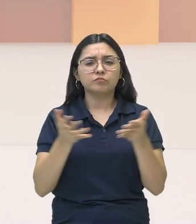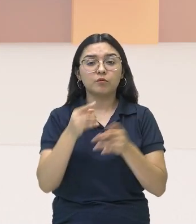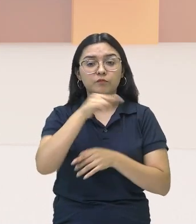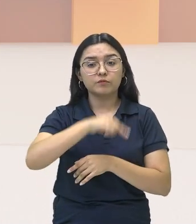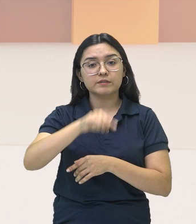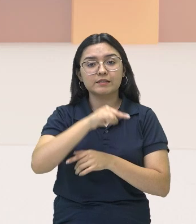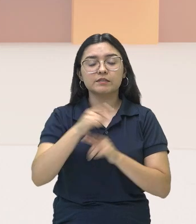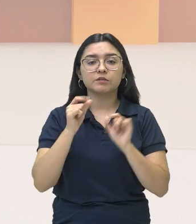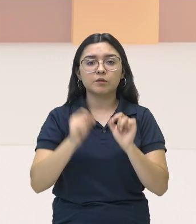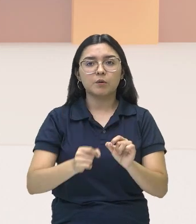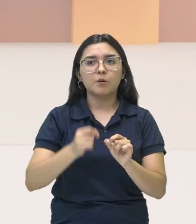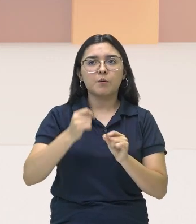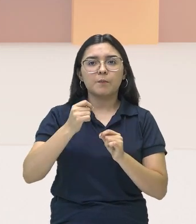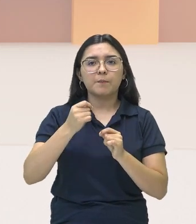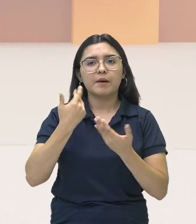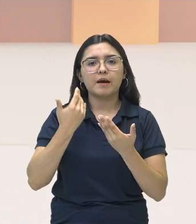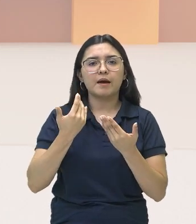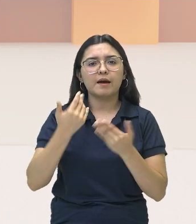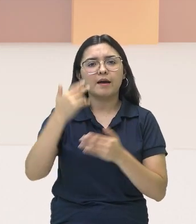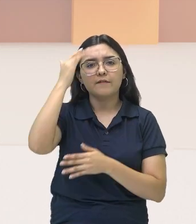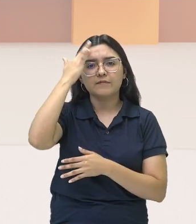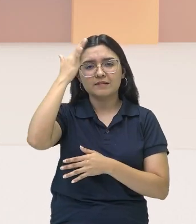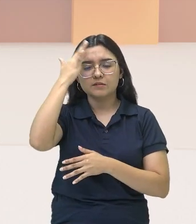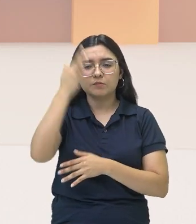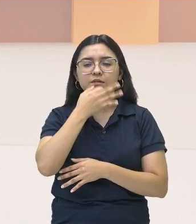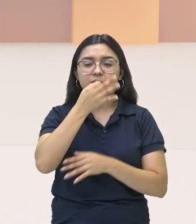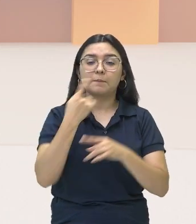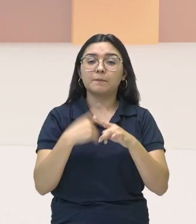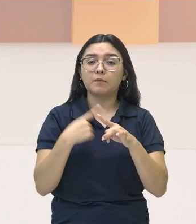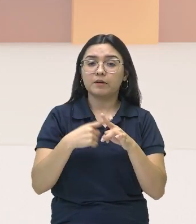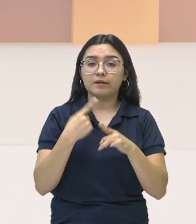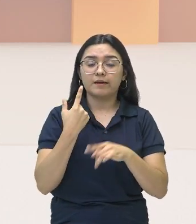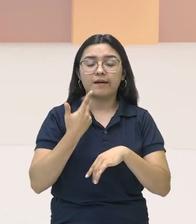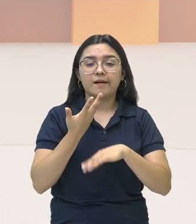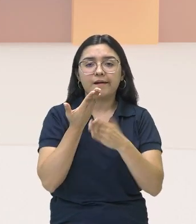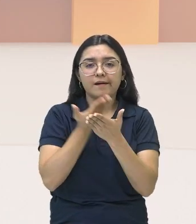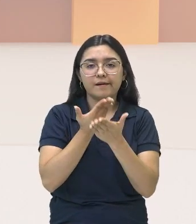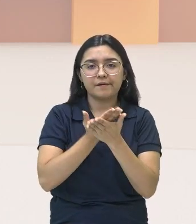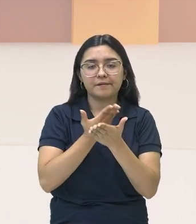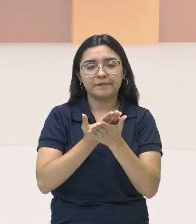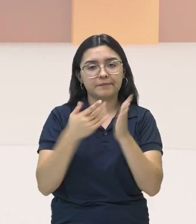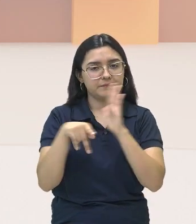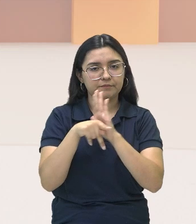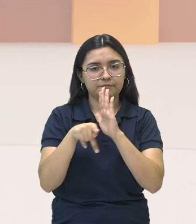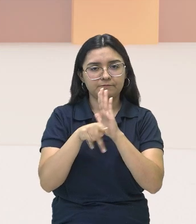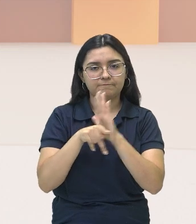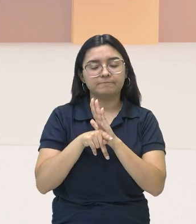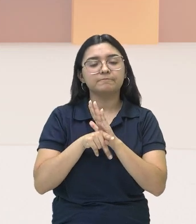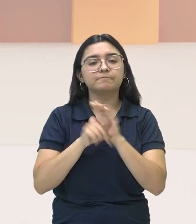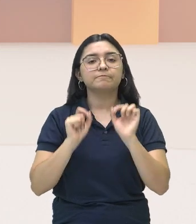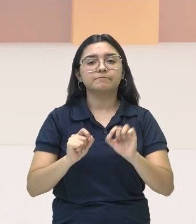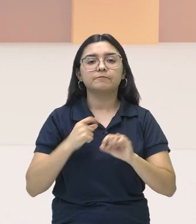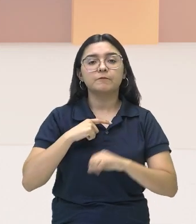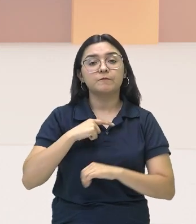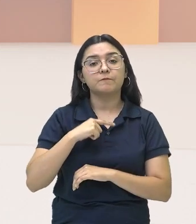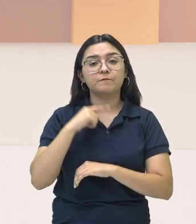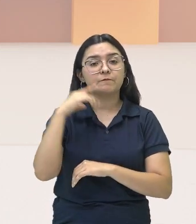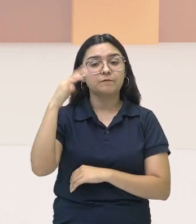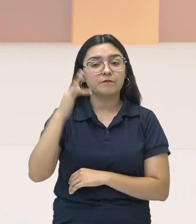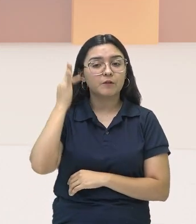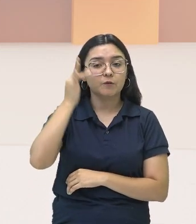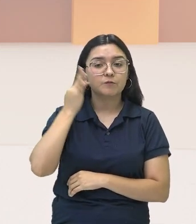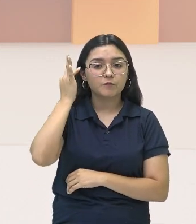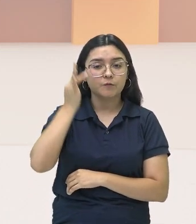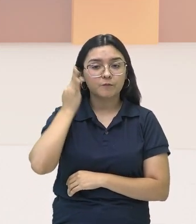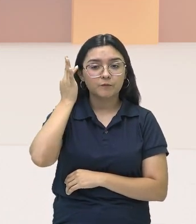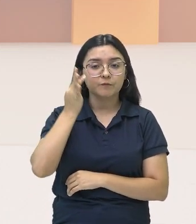reflexão crítica. Pô, nós estamos numa aula de filosofia. Então, se é aula de filosofia, a gente tem que fazer